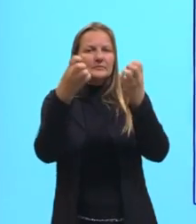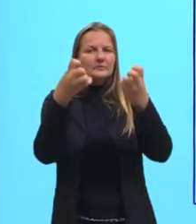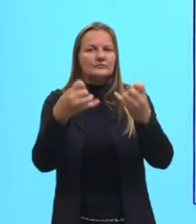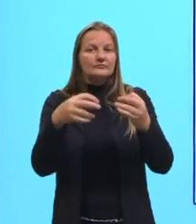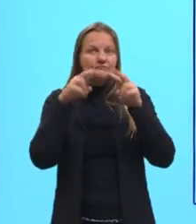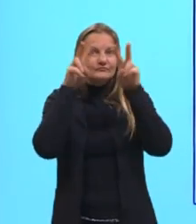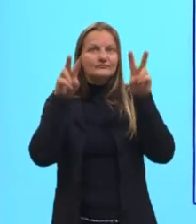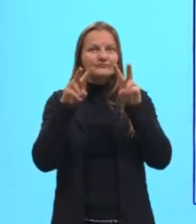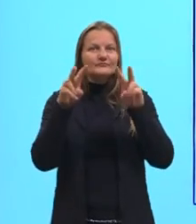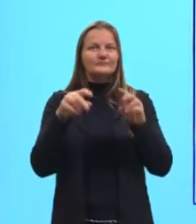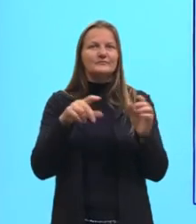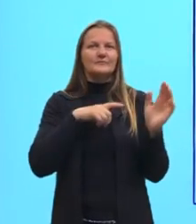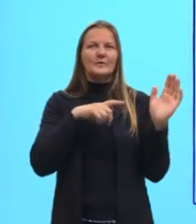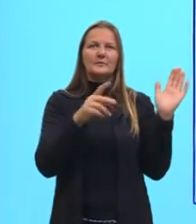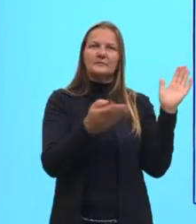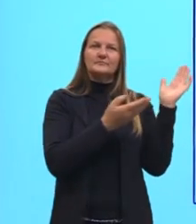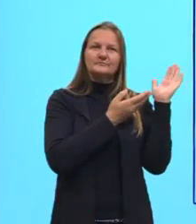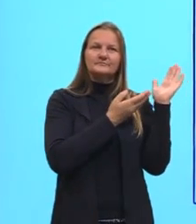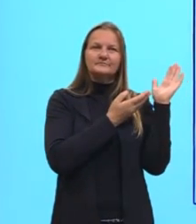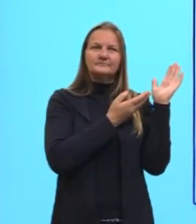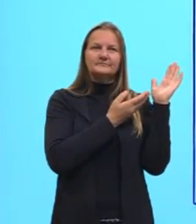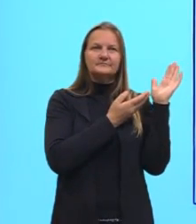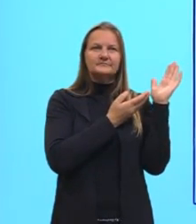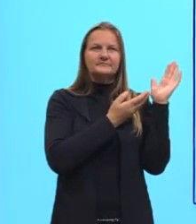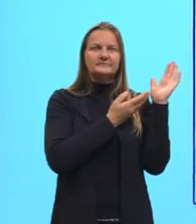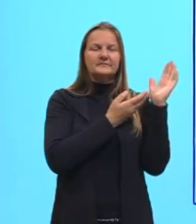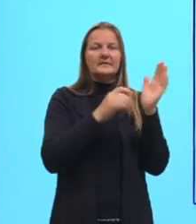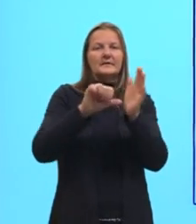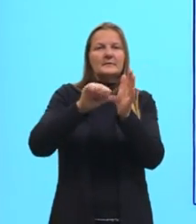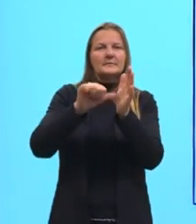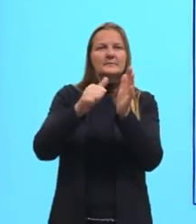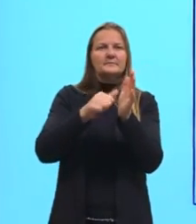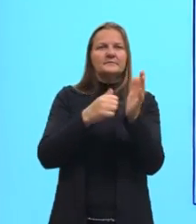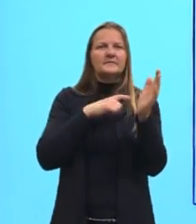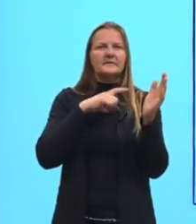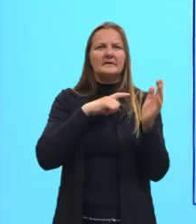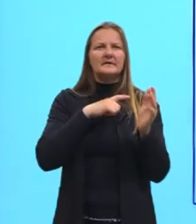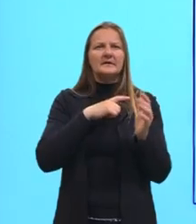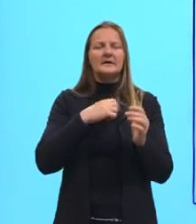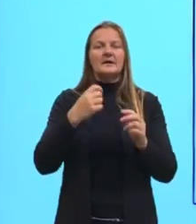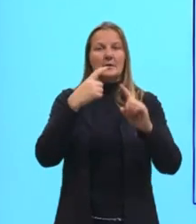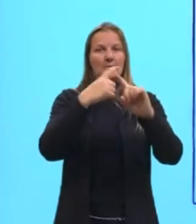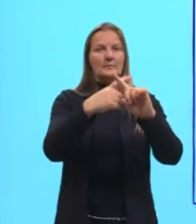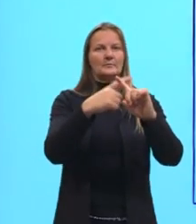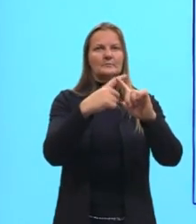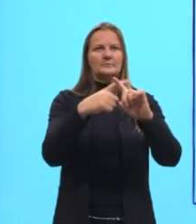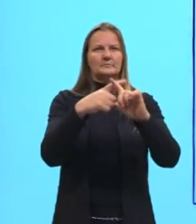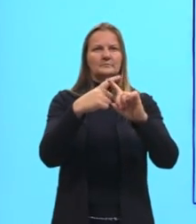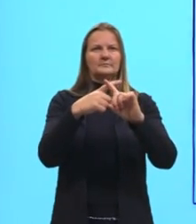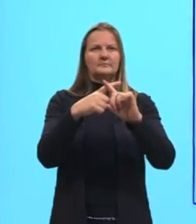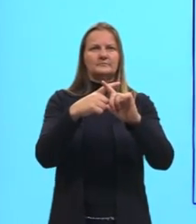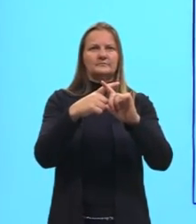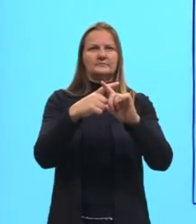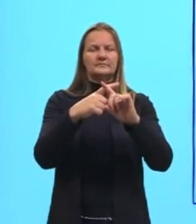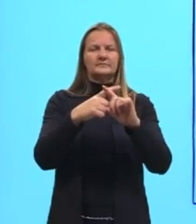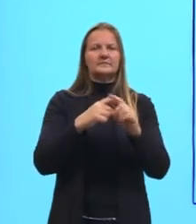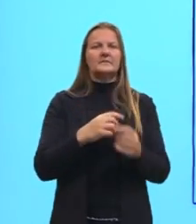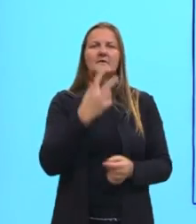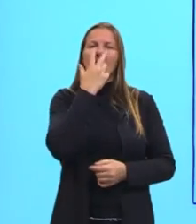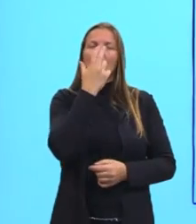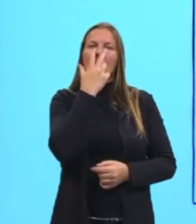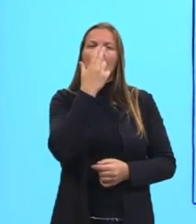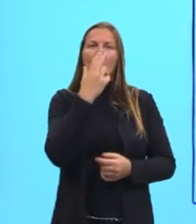então são as propriedades das potências primeira quando nós temos a multiplicação de bases